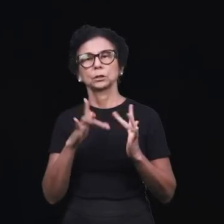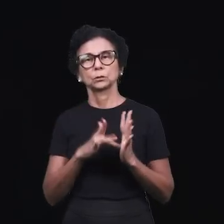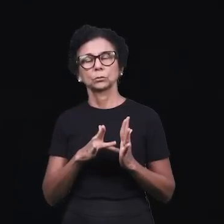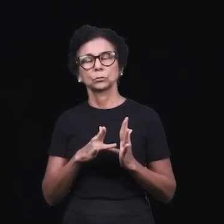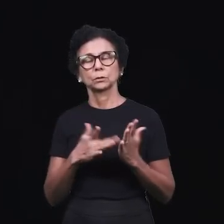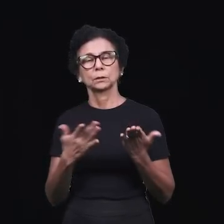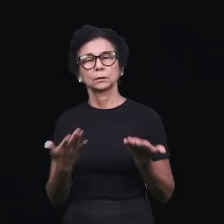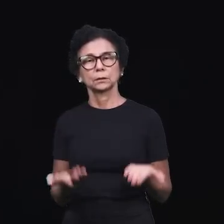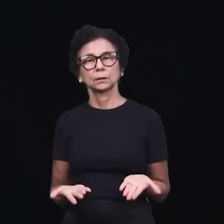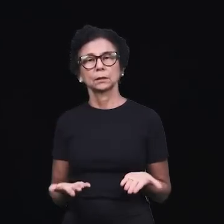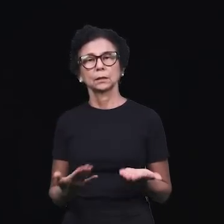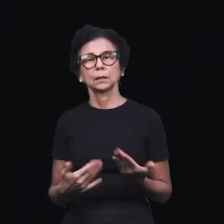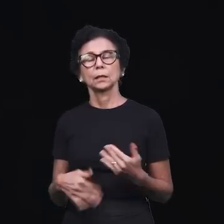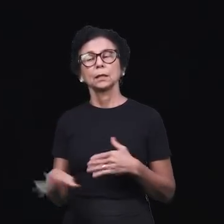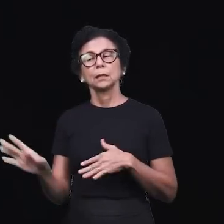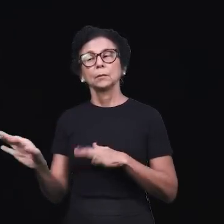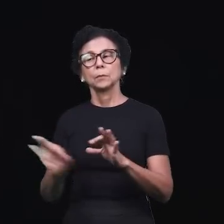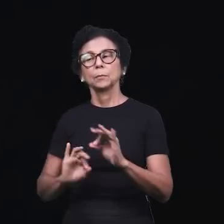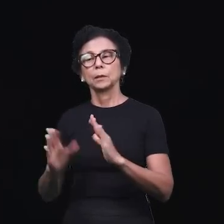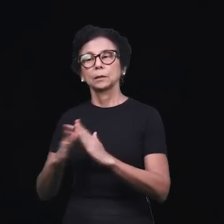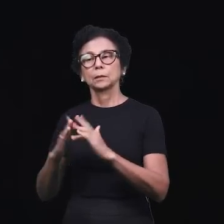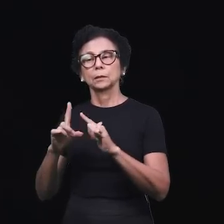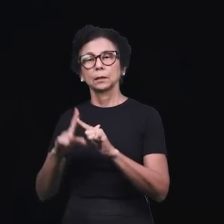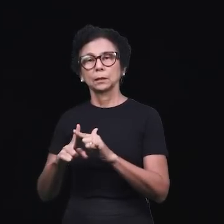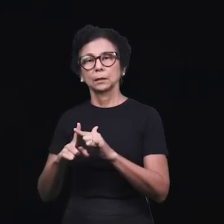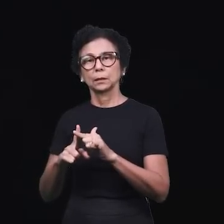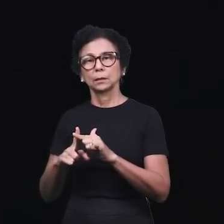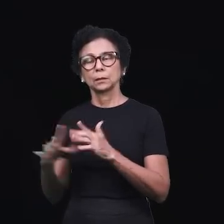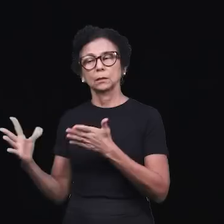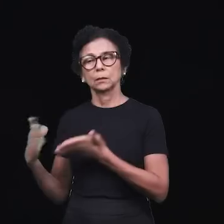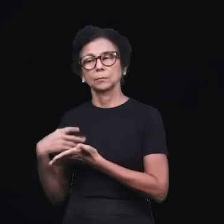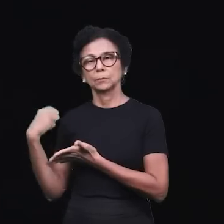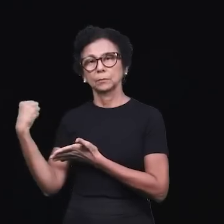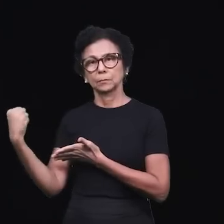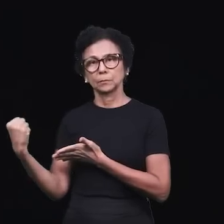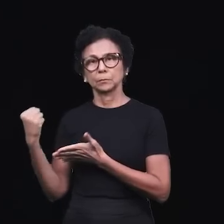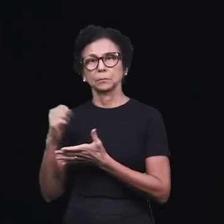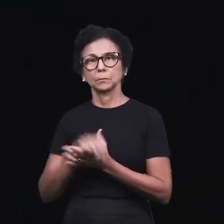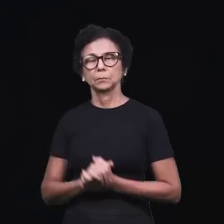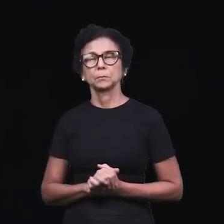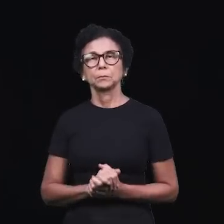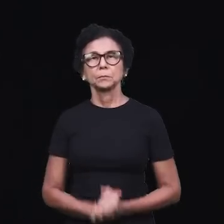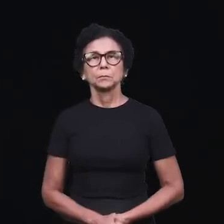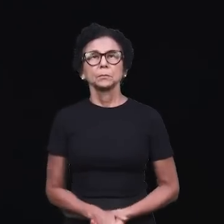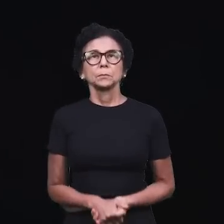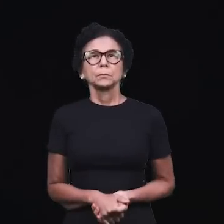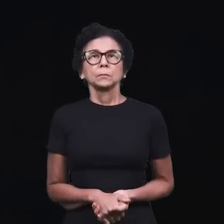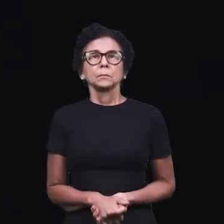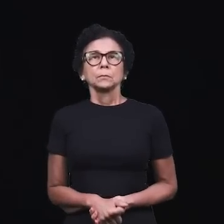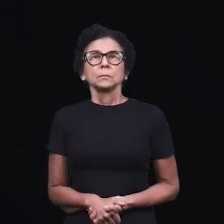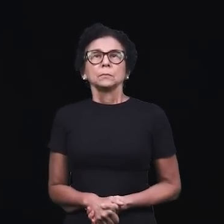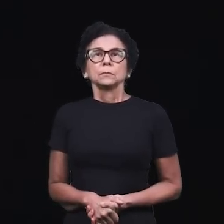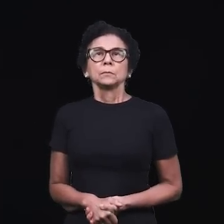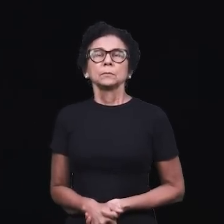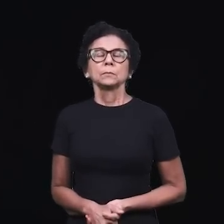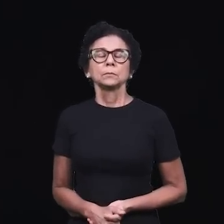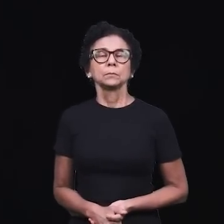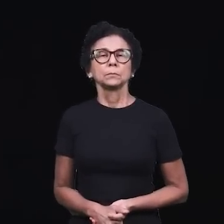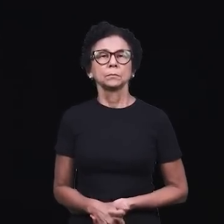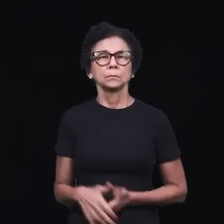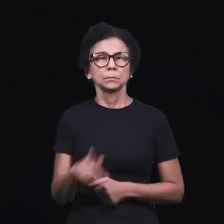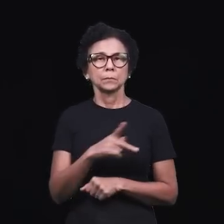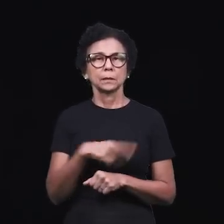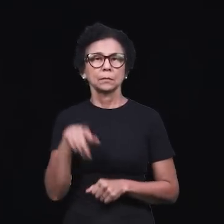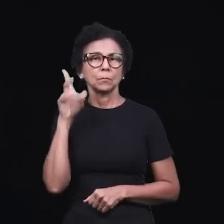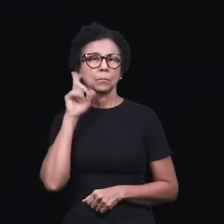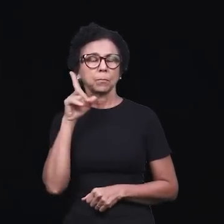importante mensagem e na preparação das igrejas para o arrebatamento nos Estados Unidos